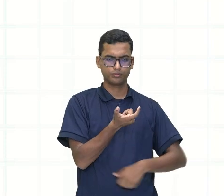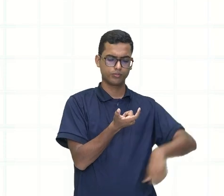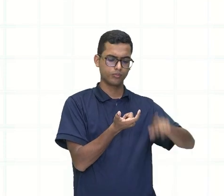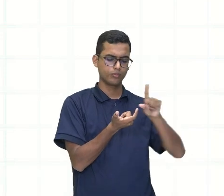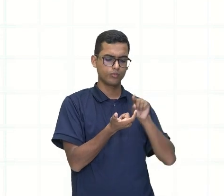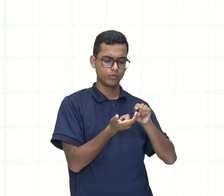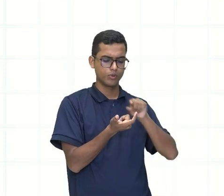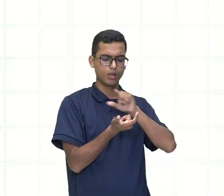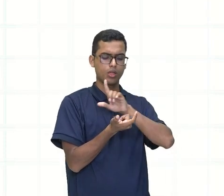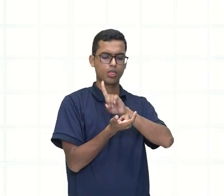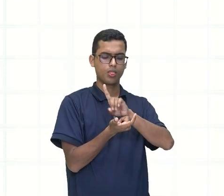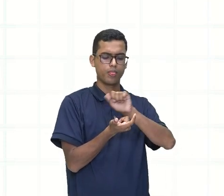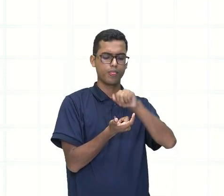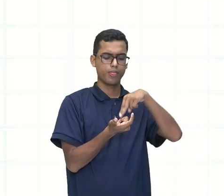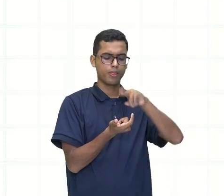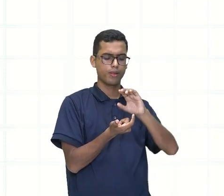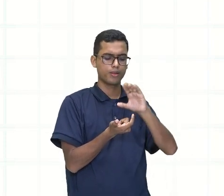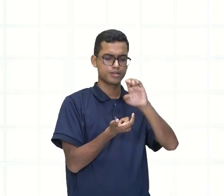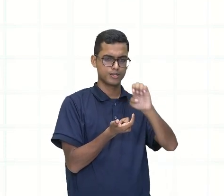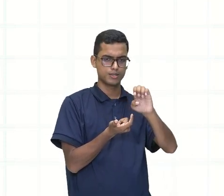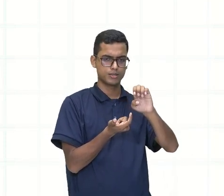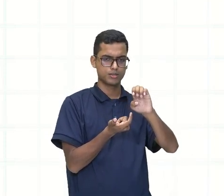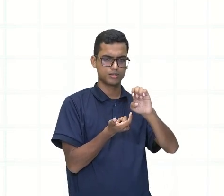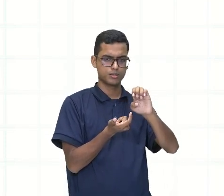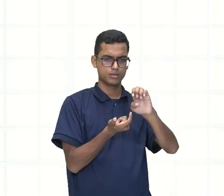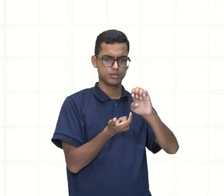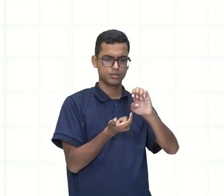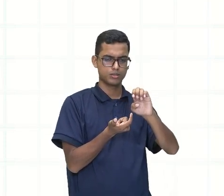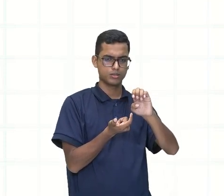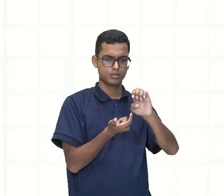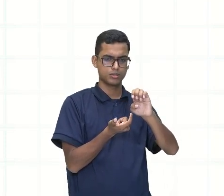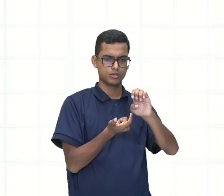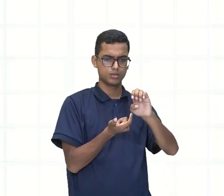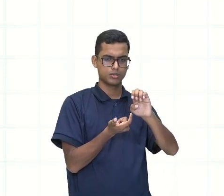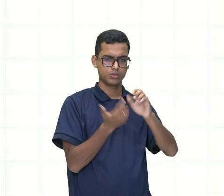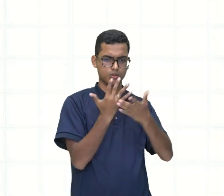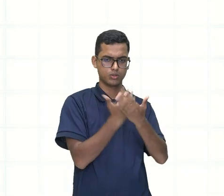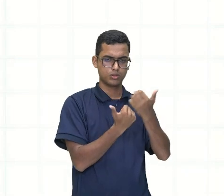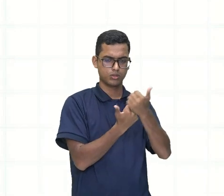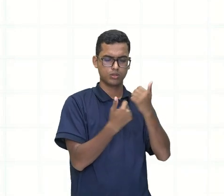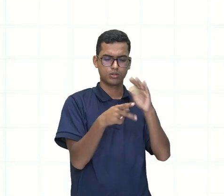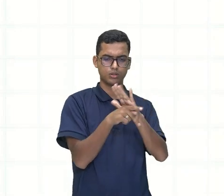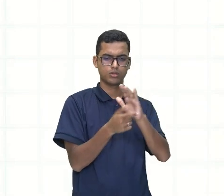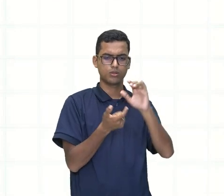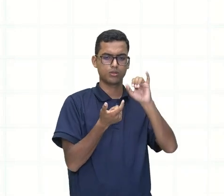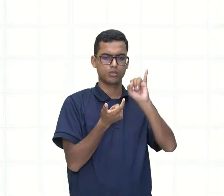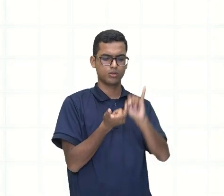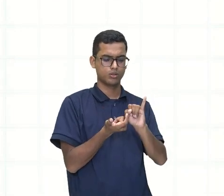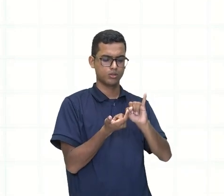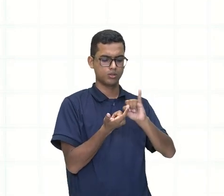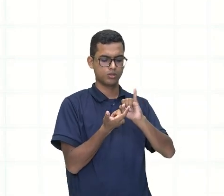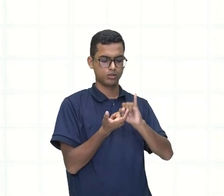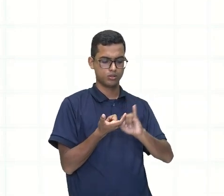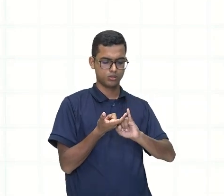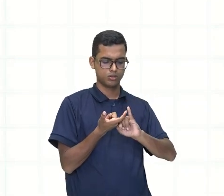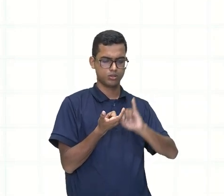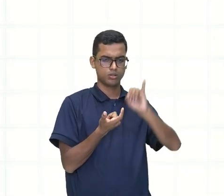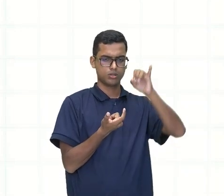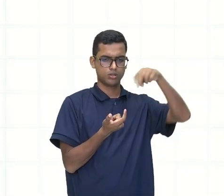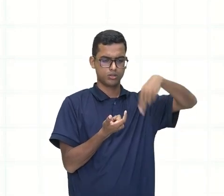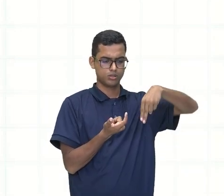Não vai ficar com E, eu vou colocar só o ing. Dance, dancing.